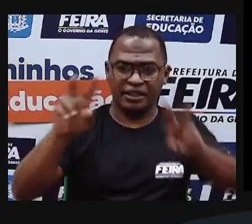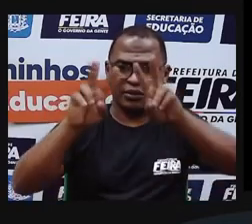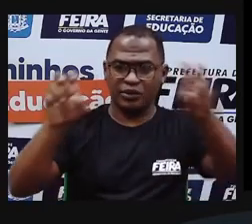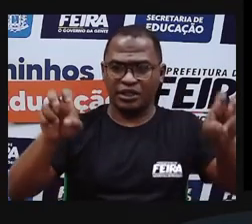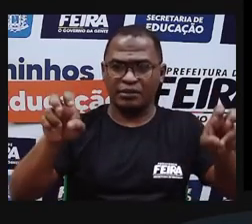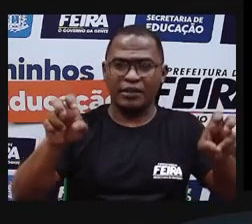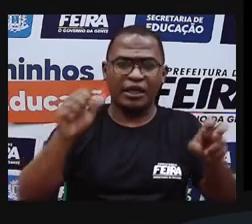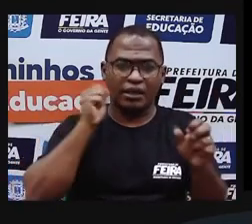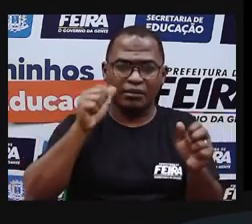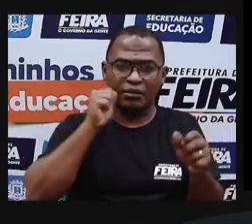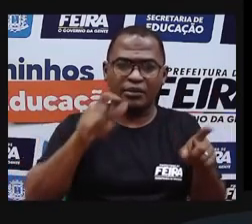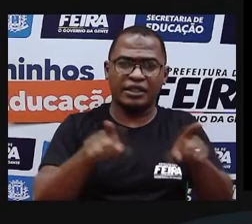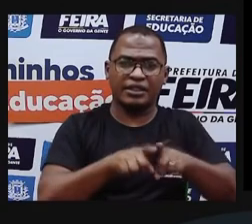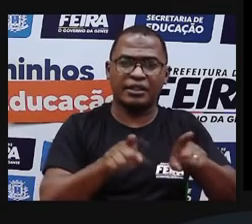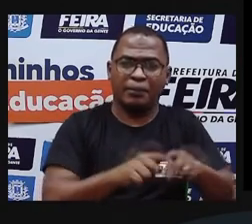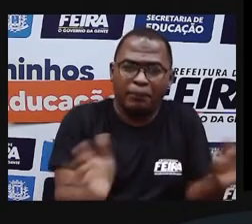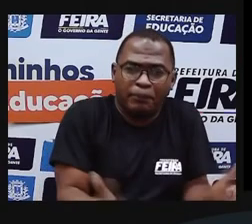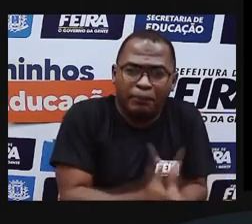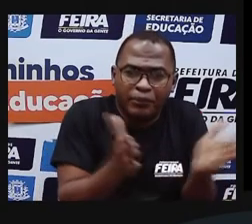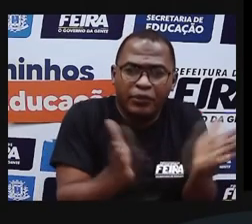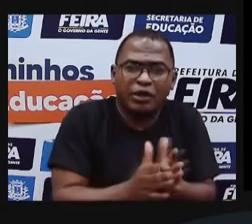Imagine a força dessa mulher, né?